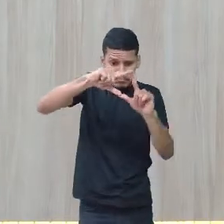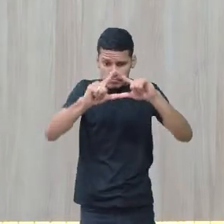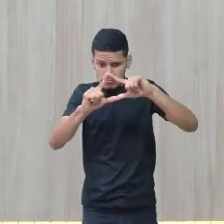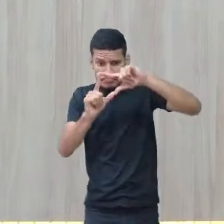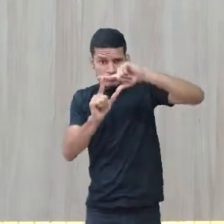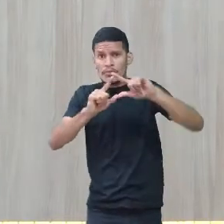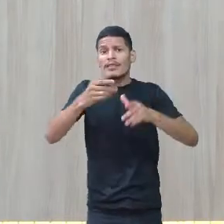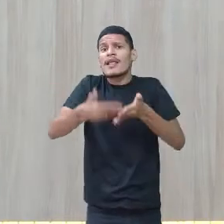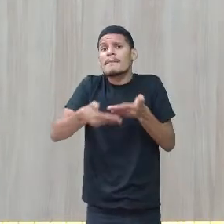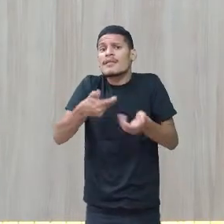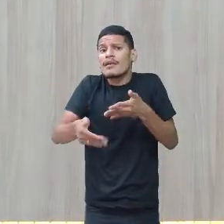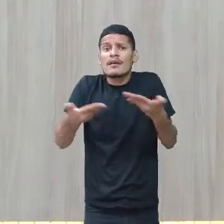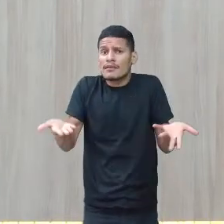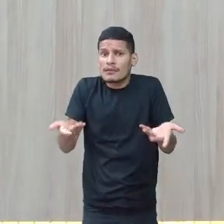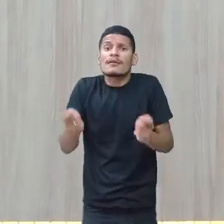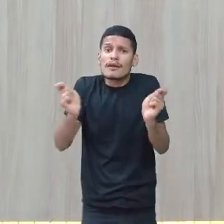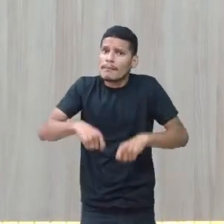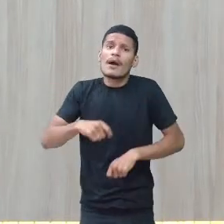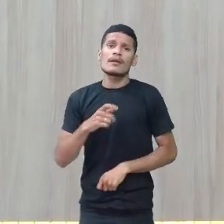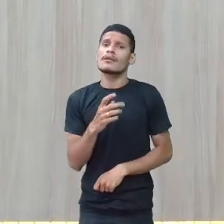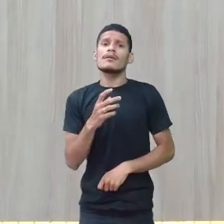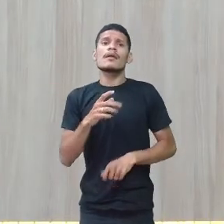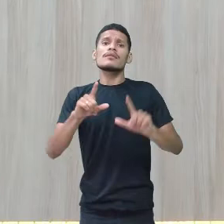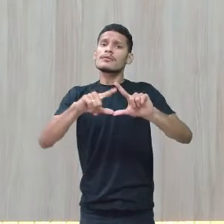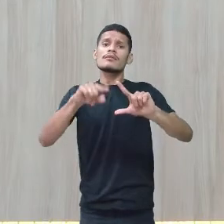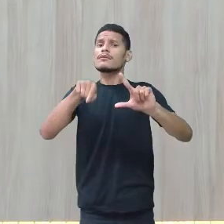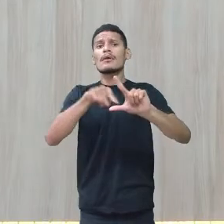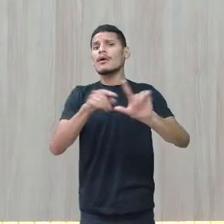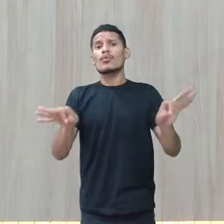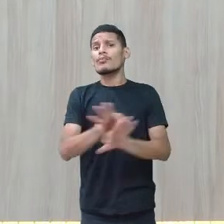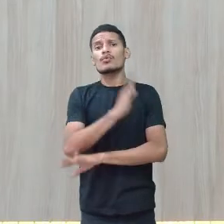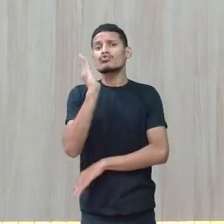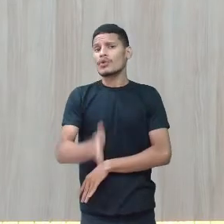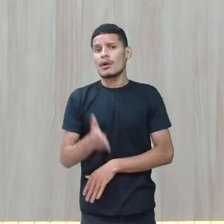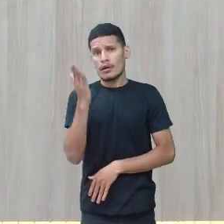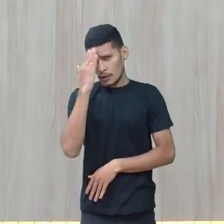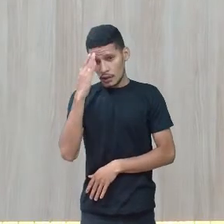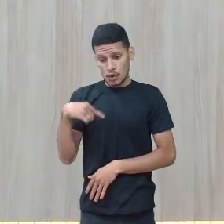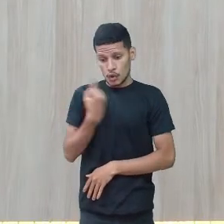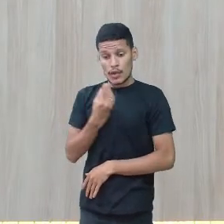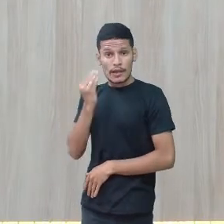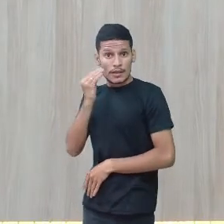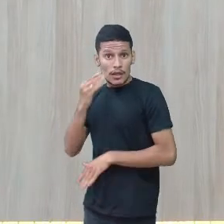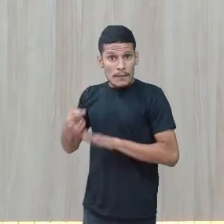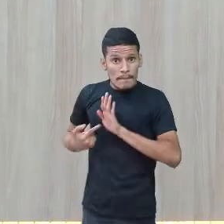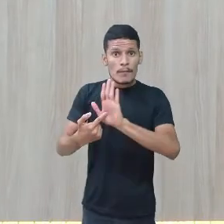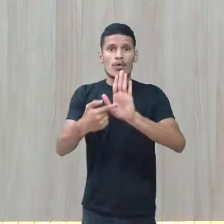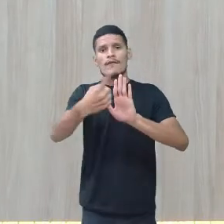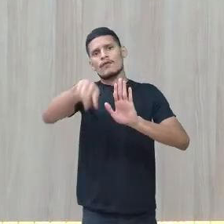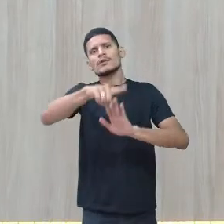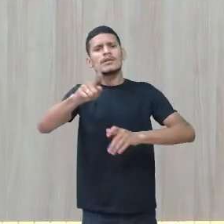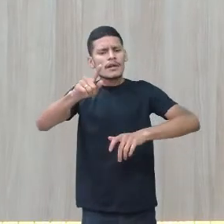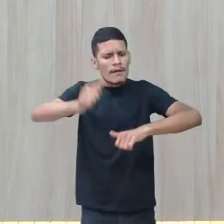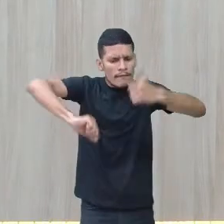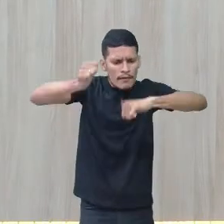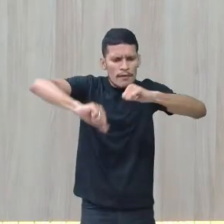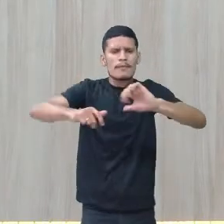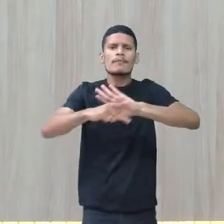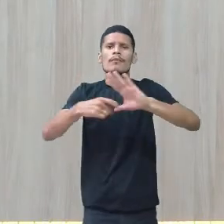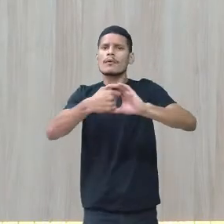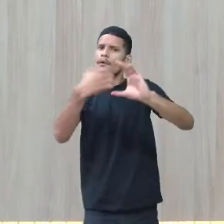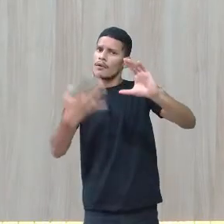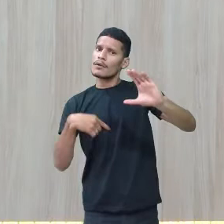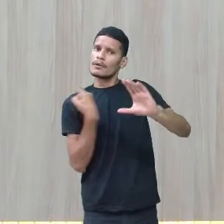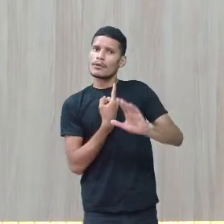posição que ele vier, vai ser um triângulo, tá certo? Então, a gente está tentando dizer para vocês que avaliem as características que a